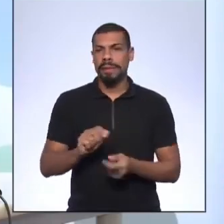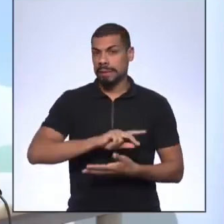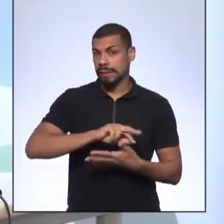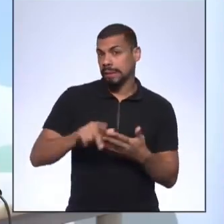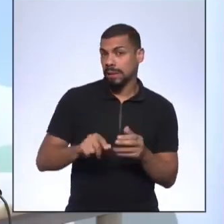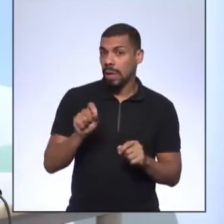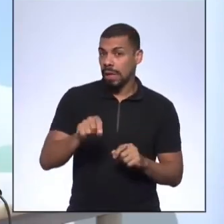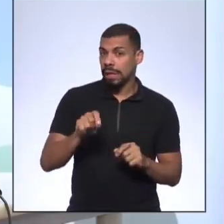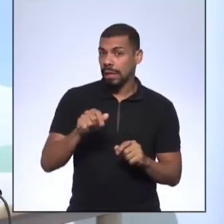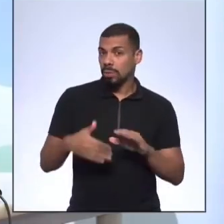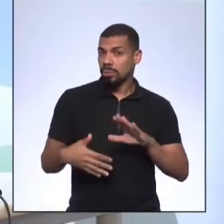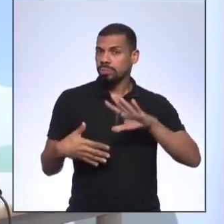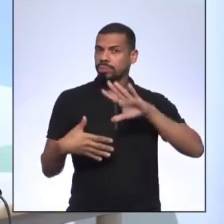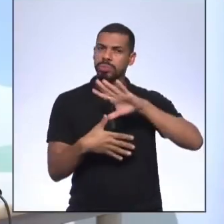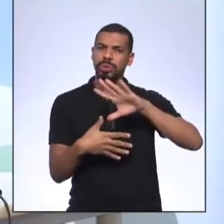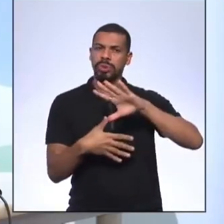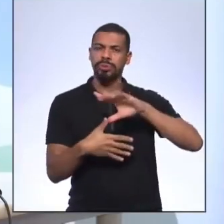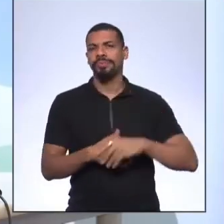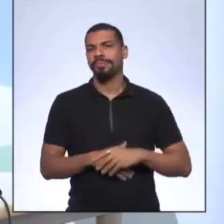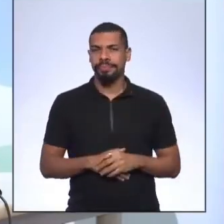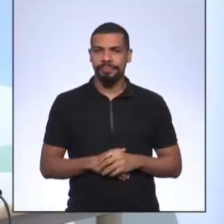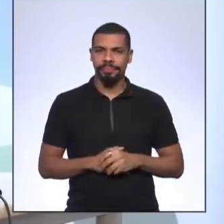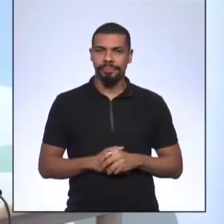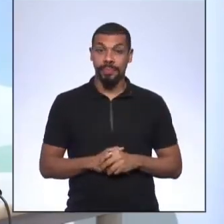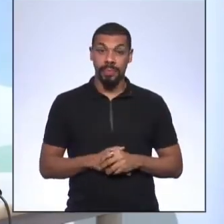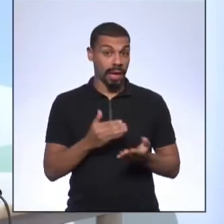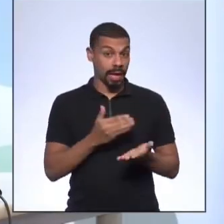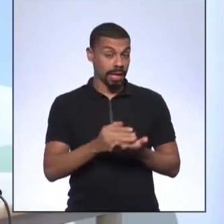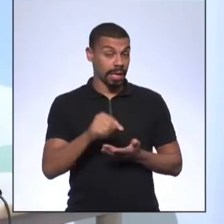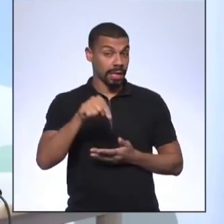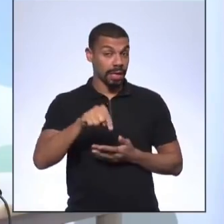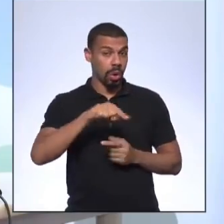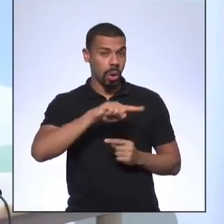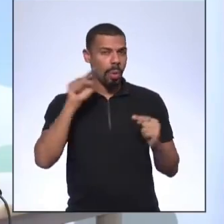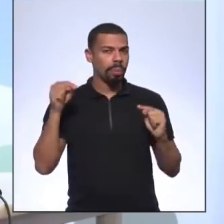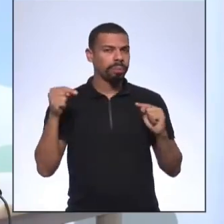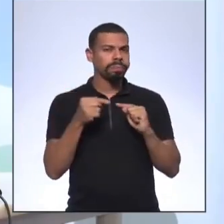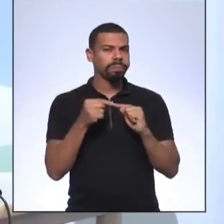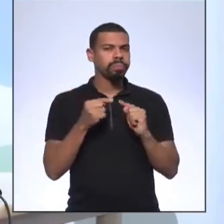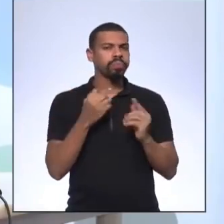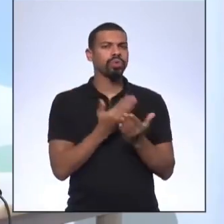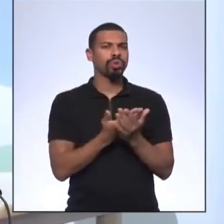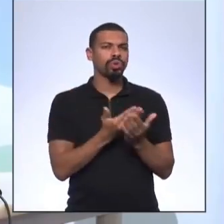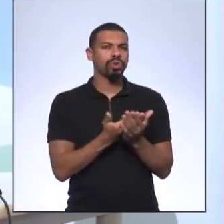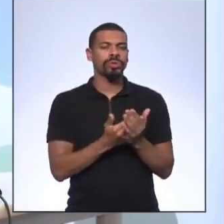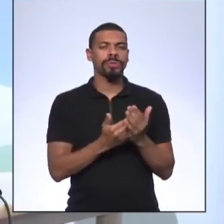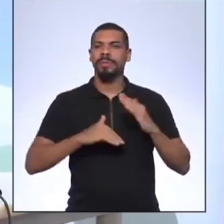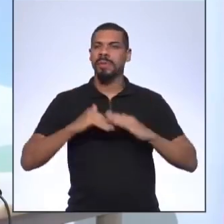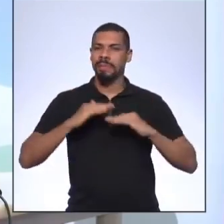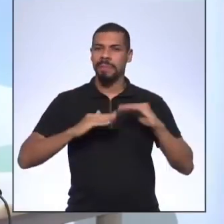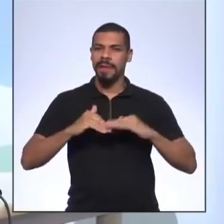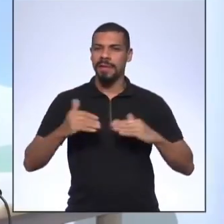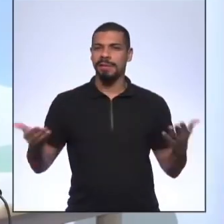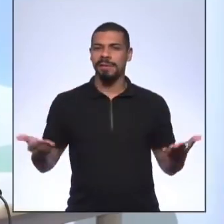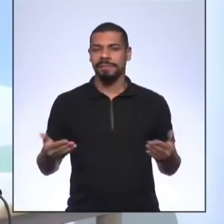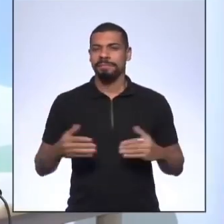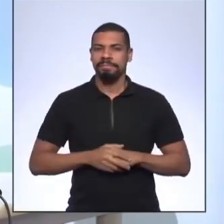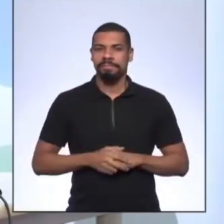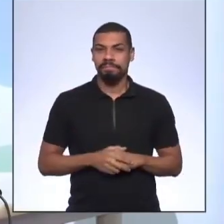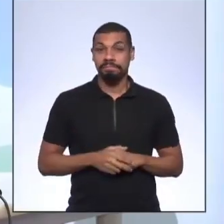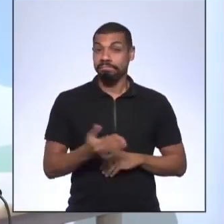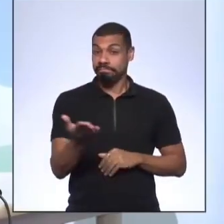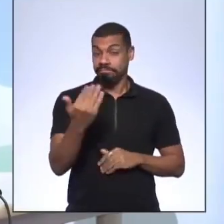continente americano lá no século XVI. Então, esse é o objeto do conhecimento da nossa aula de hoje. Então, sem